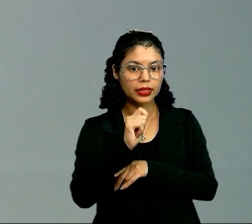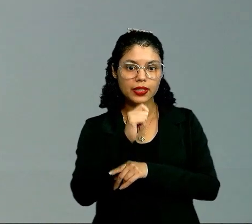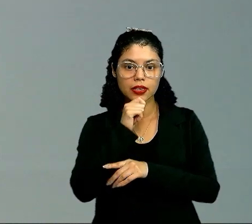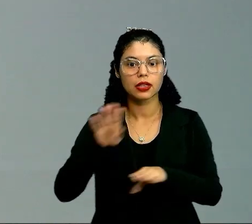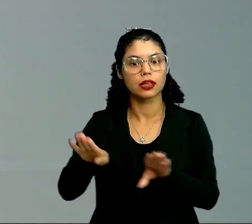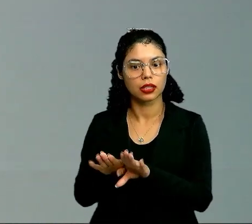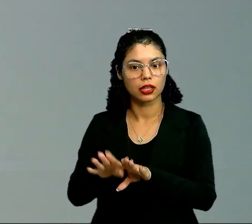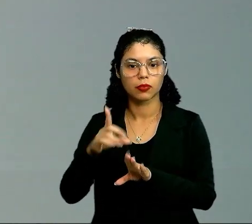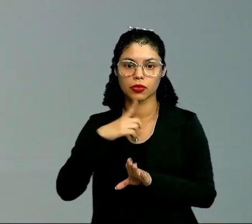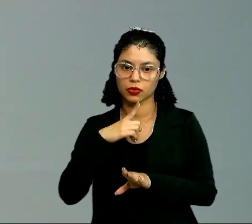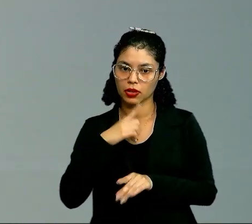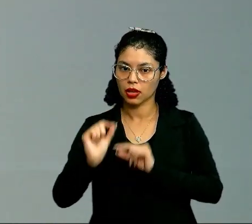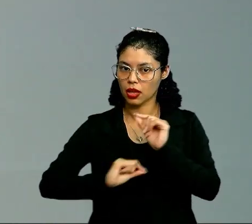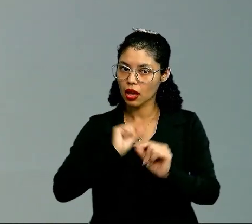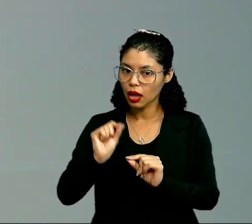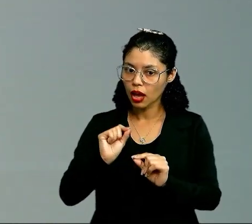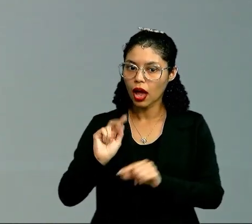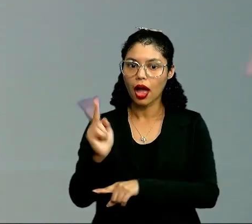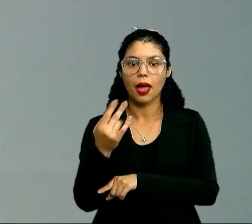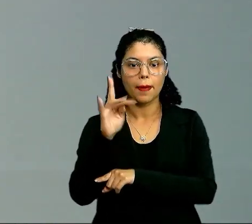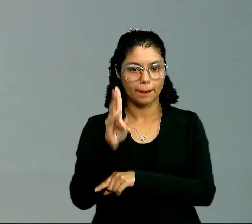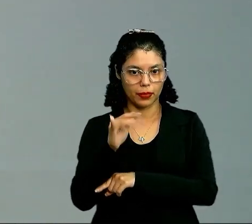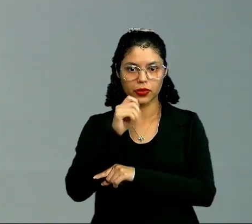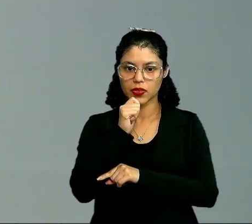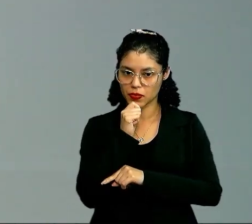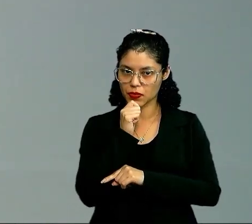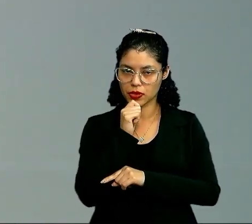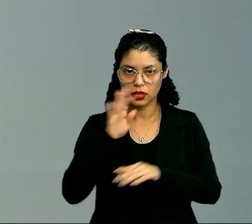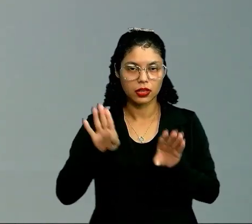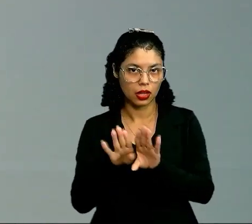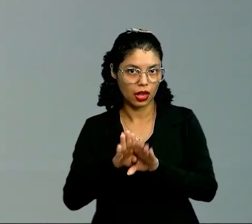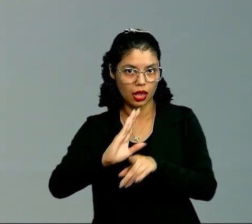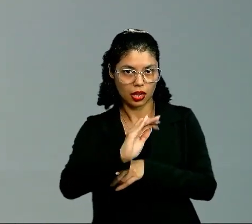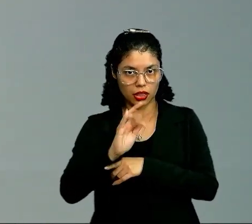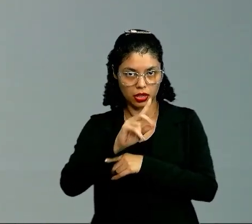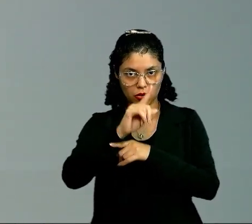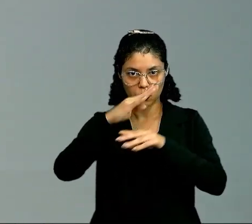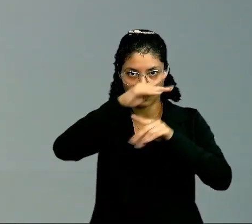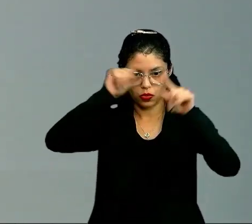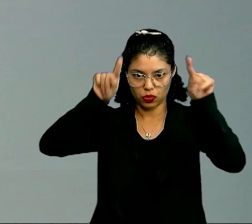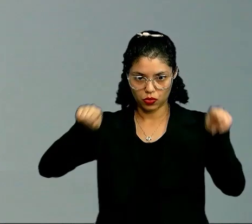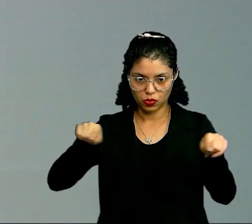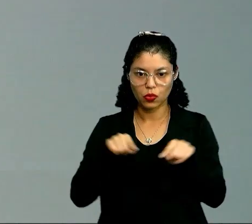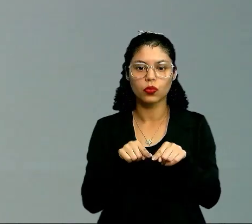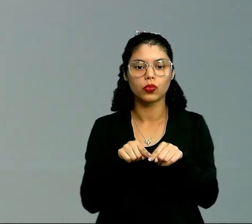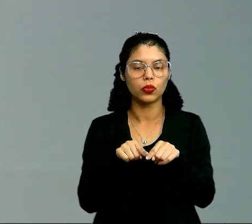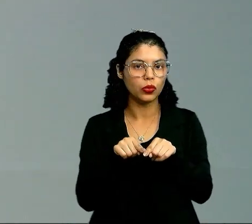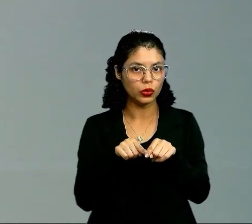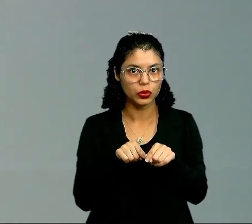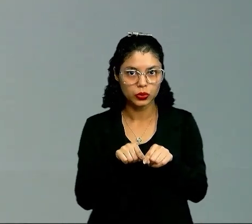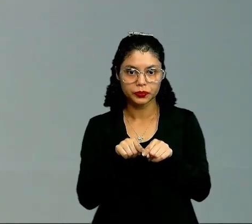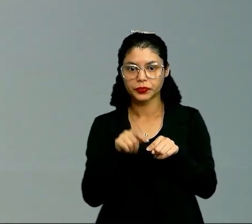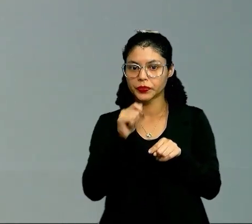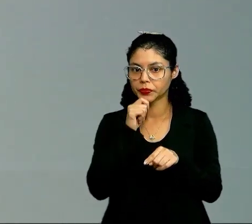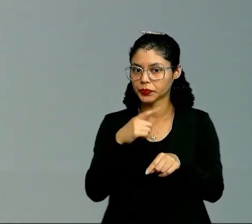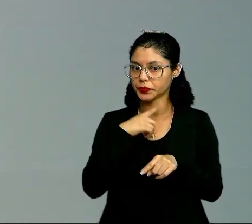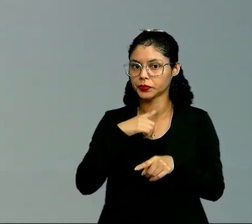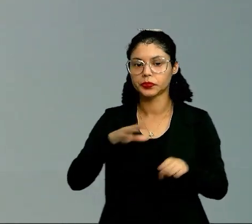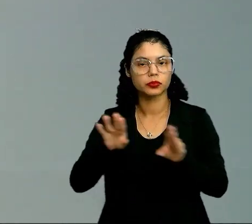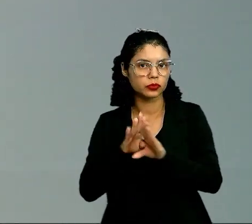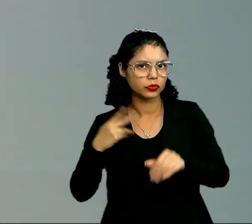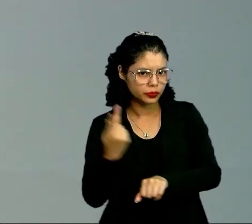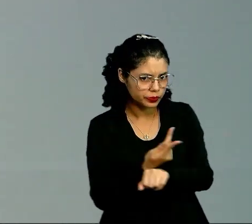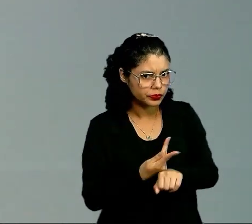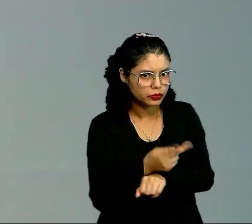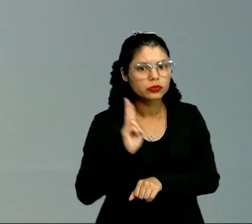você tem ali a hipotenusa, cateto oposto e cateto quadrado. Então a geretriz, quando a gente vai procurar ela